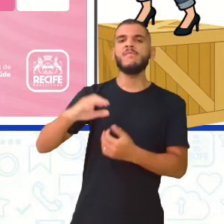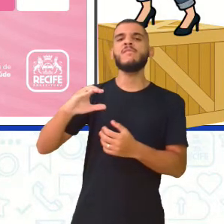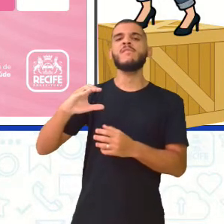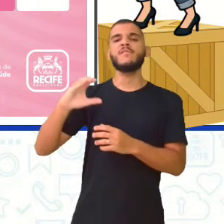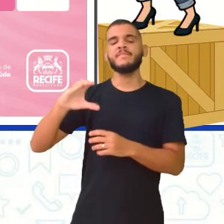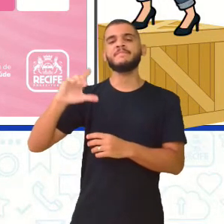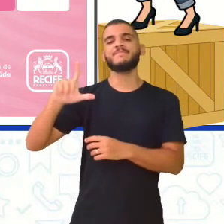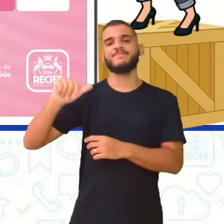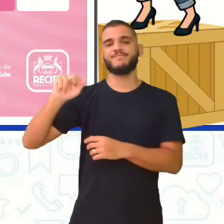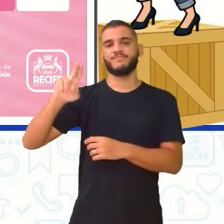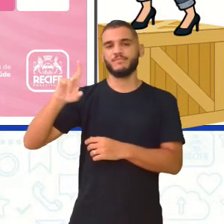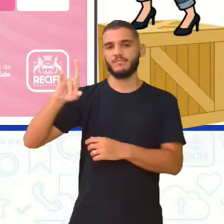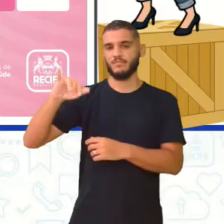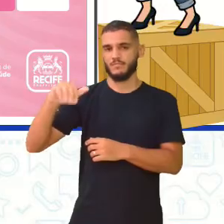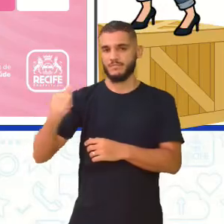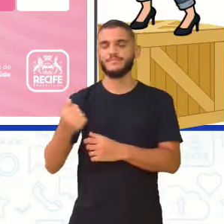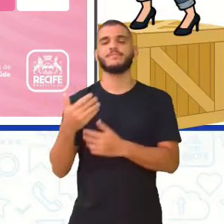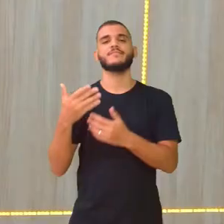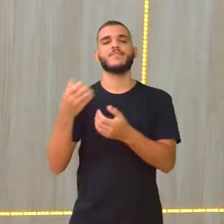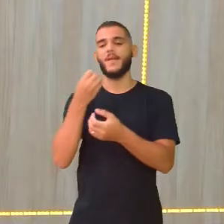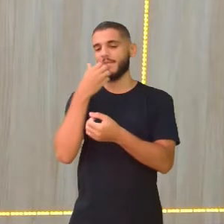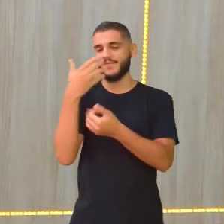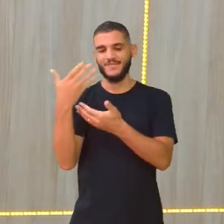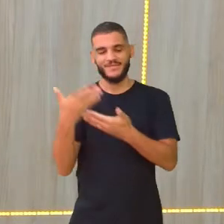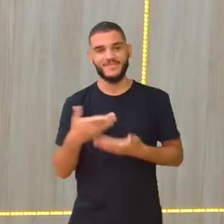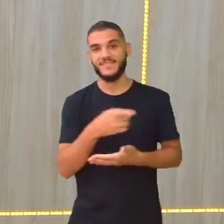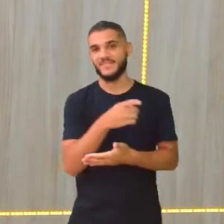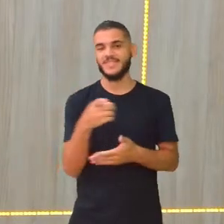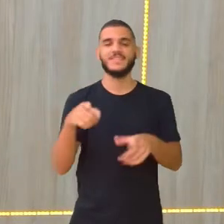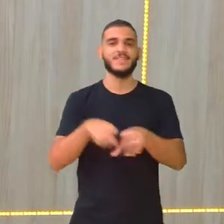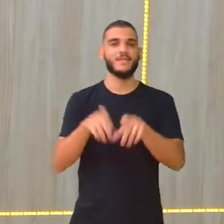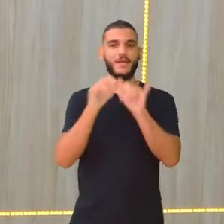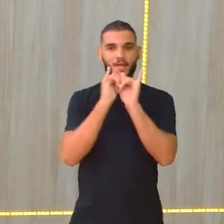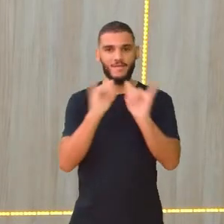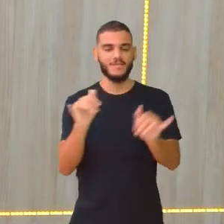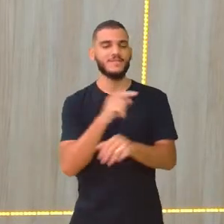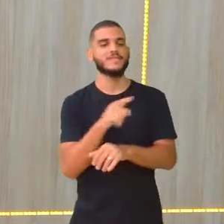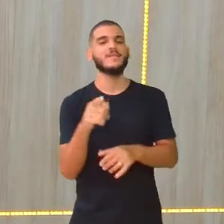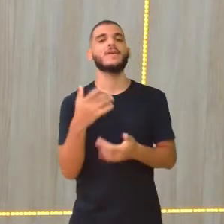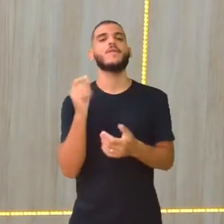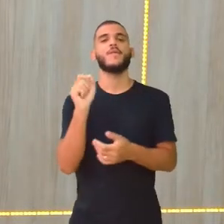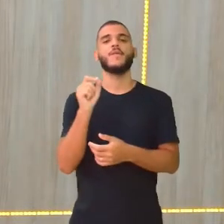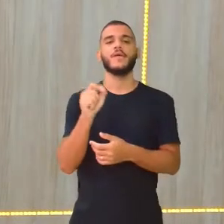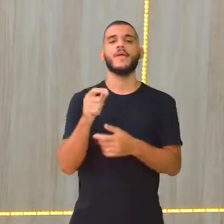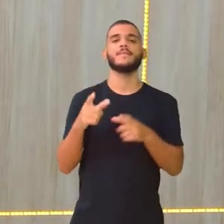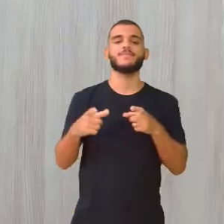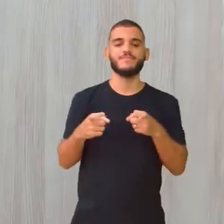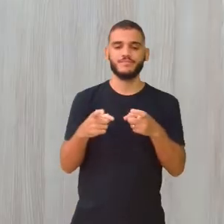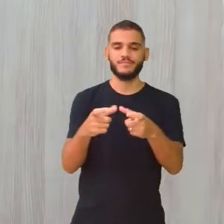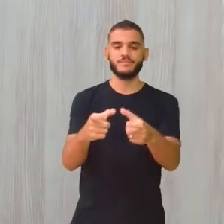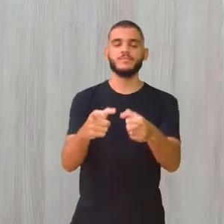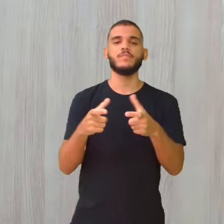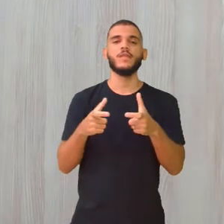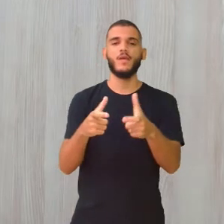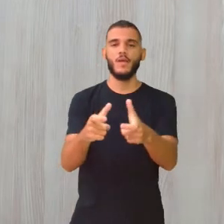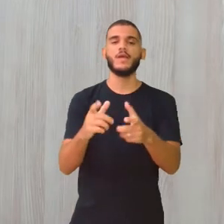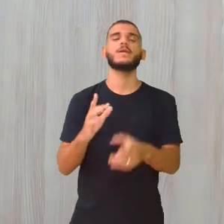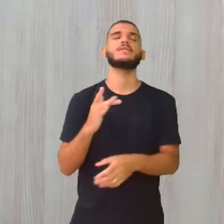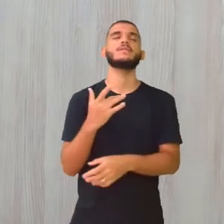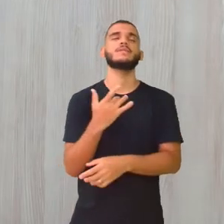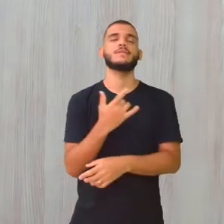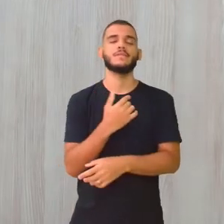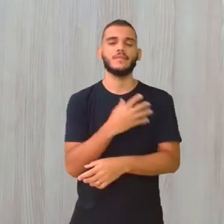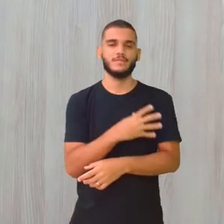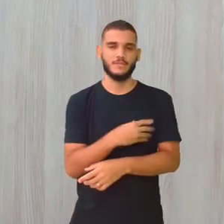boas-vindas a vocês e também dar um recadinho para a gente a respeito aí do câncer de mama. Não é isso, professora Cláudia? É isso, professora Isabel. Tudo bem,